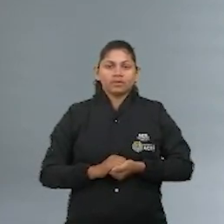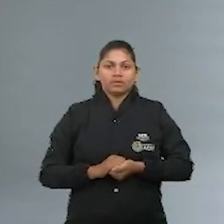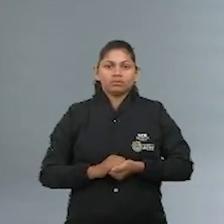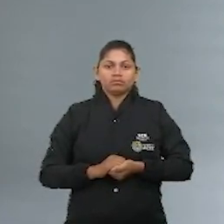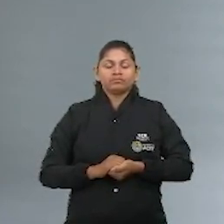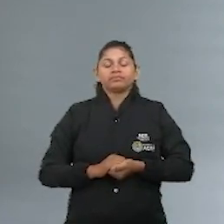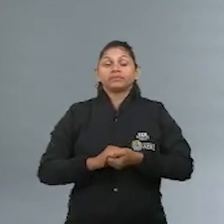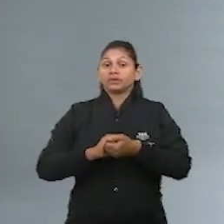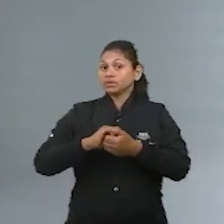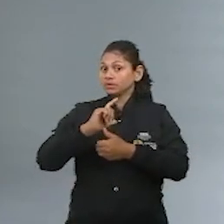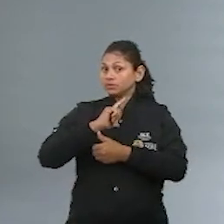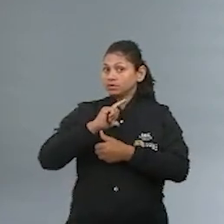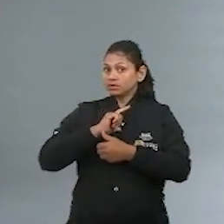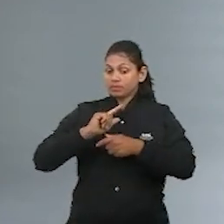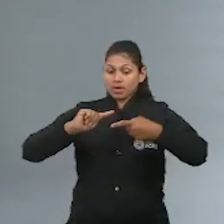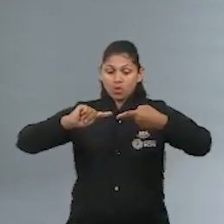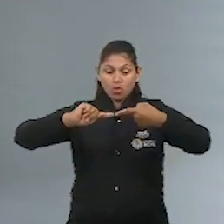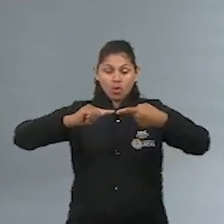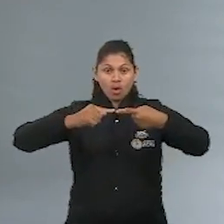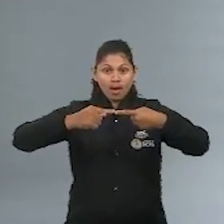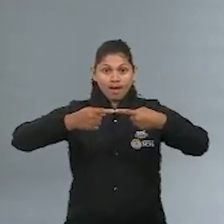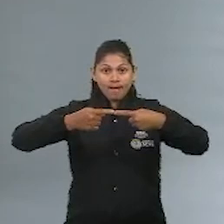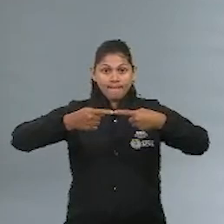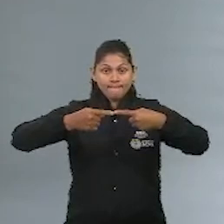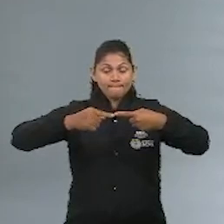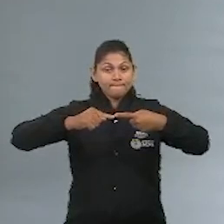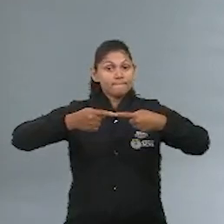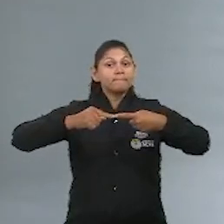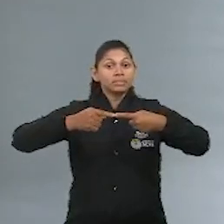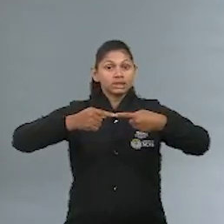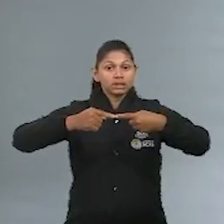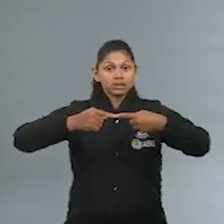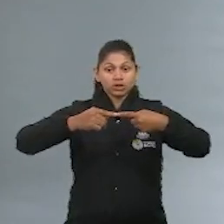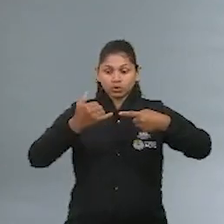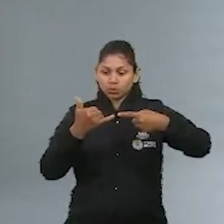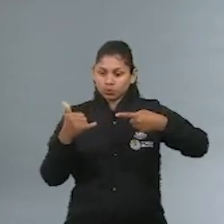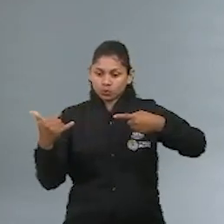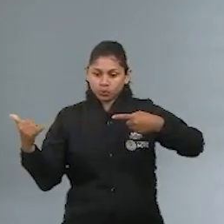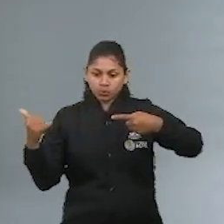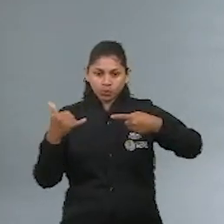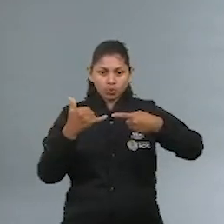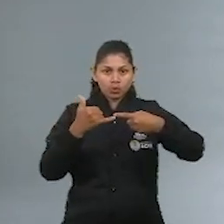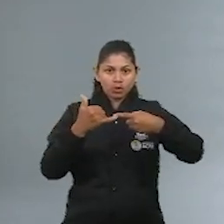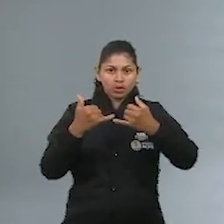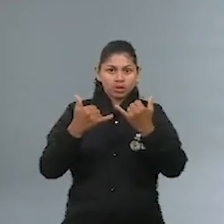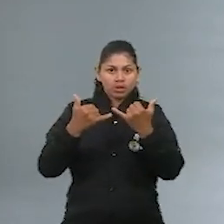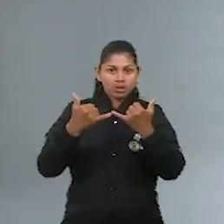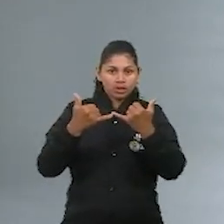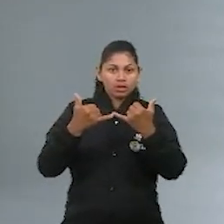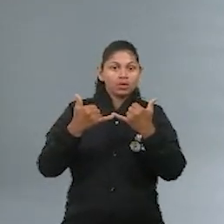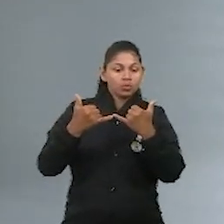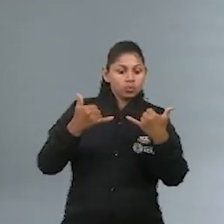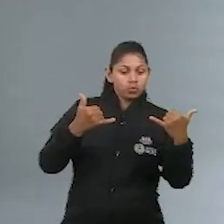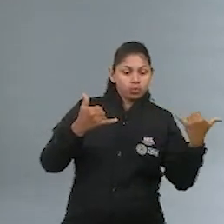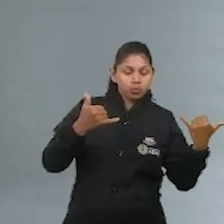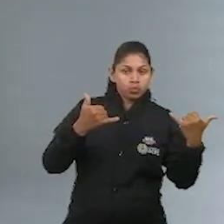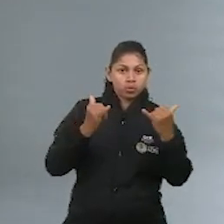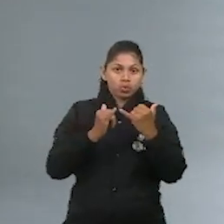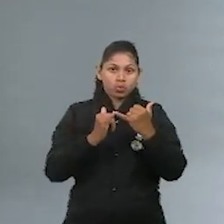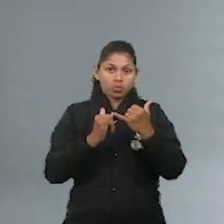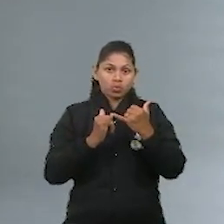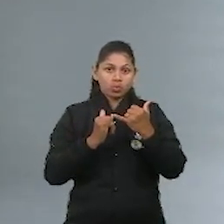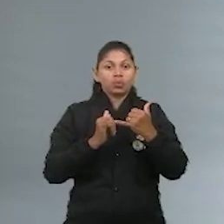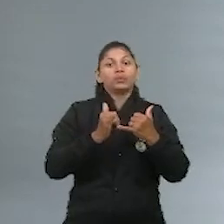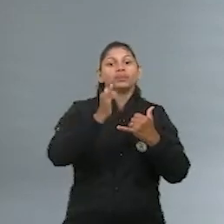cima. Ok? Outra definição também é o ramo, ou também alguns livros também